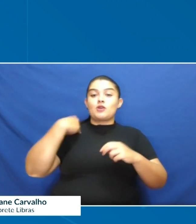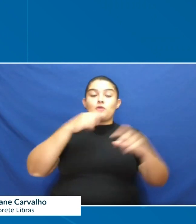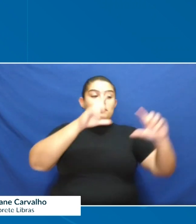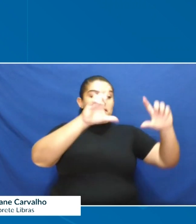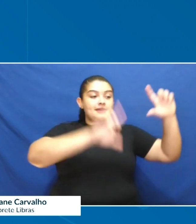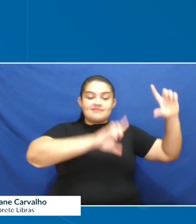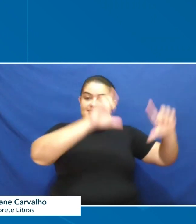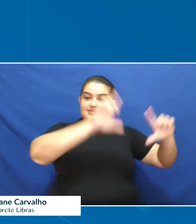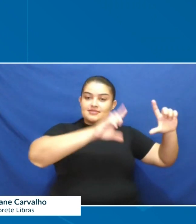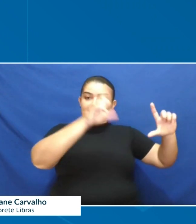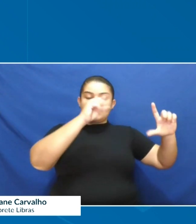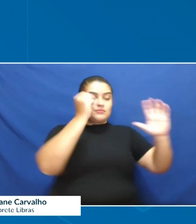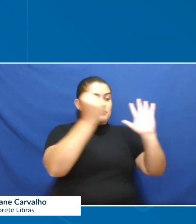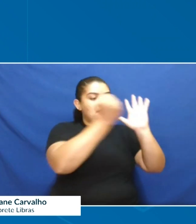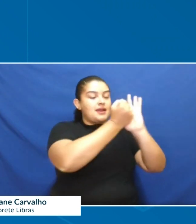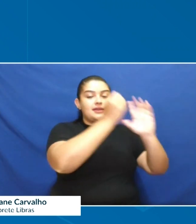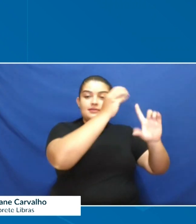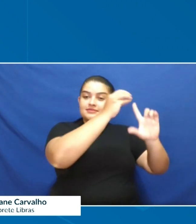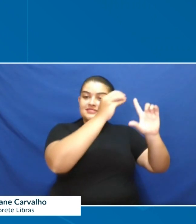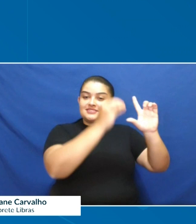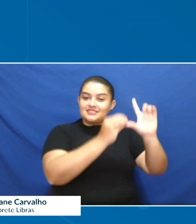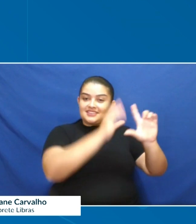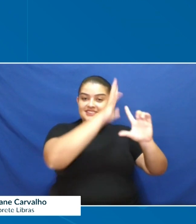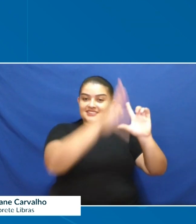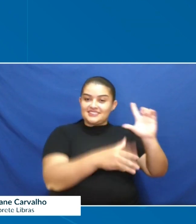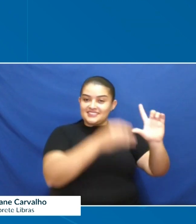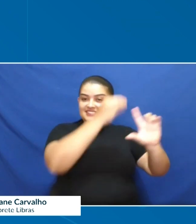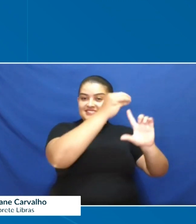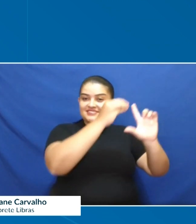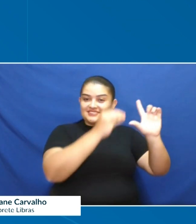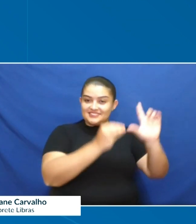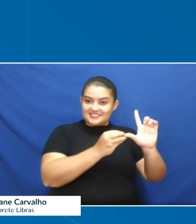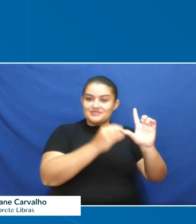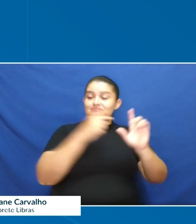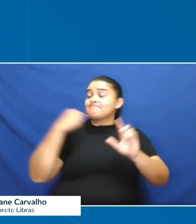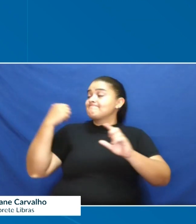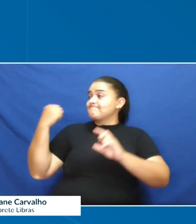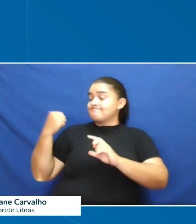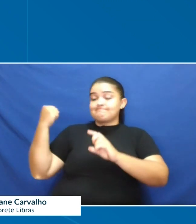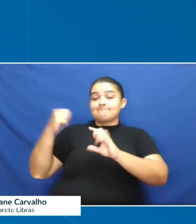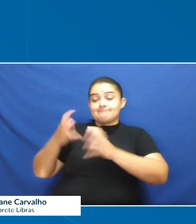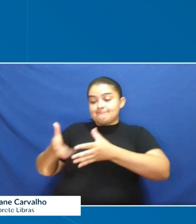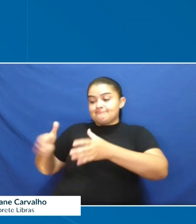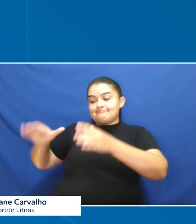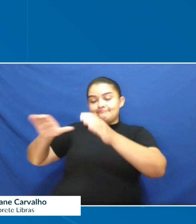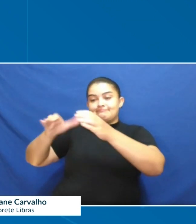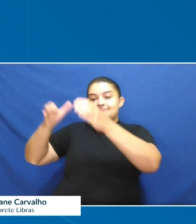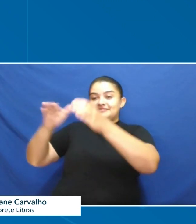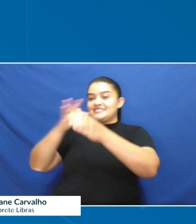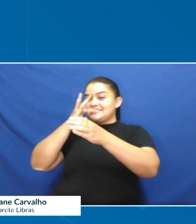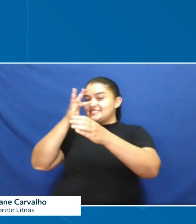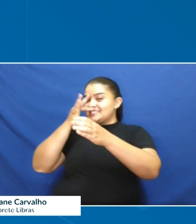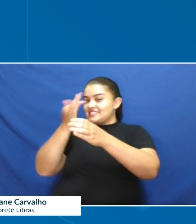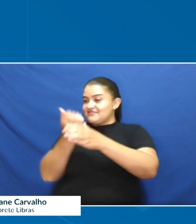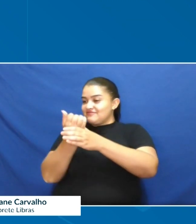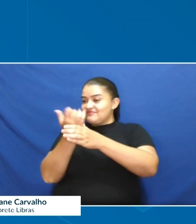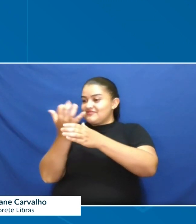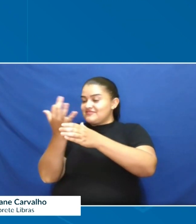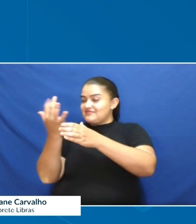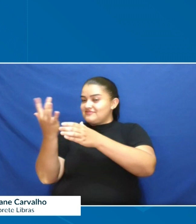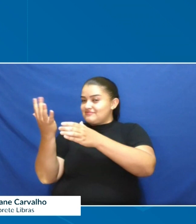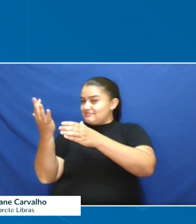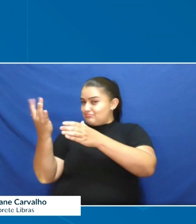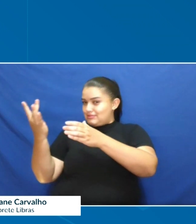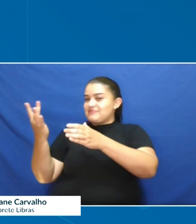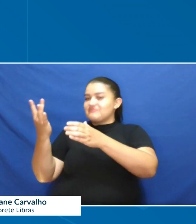gente lê o nome do programa Mundo UFG de um lado. Do outro lado nós temos um pequeno móvel de ferro